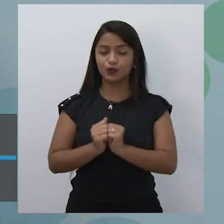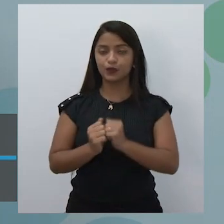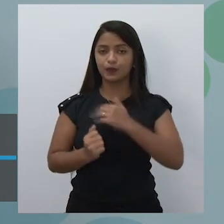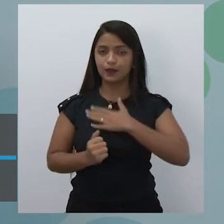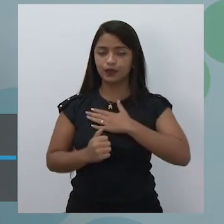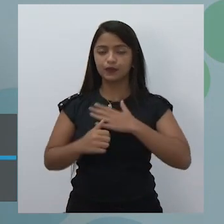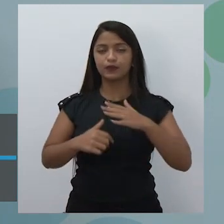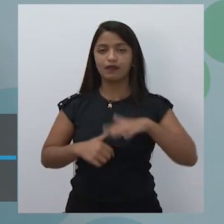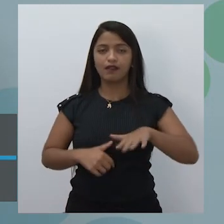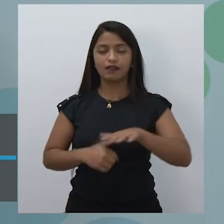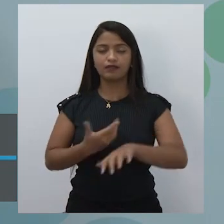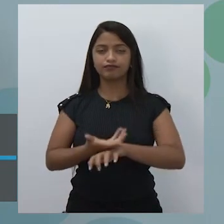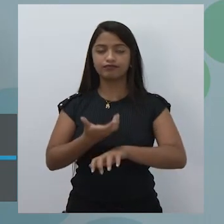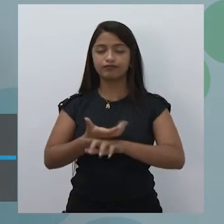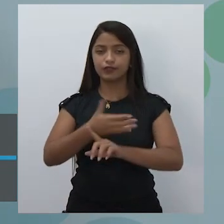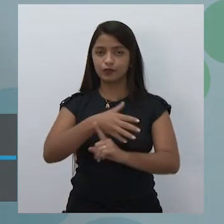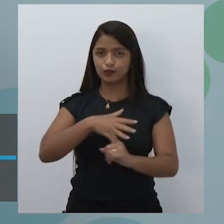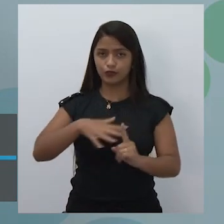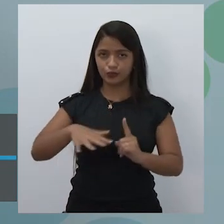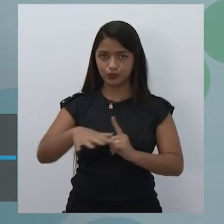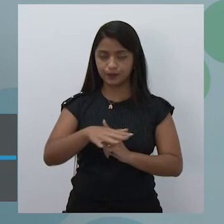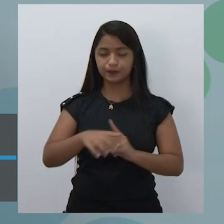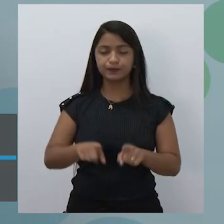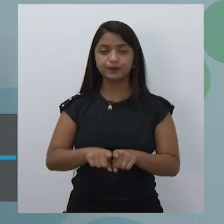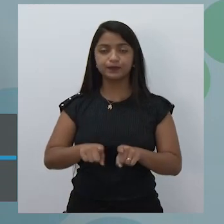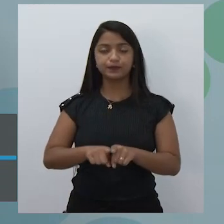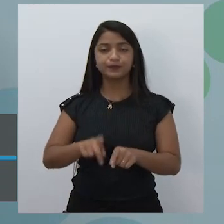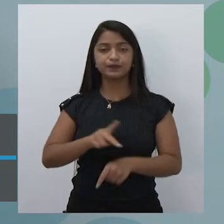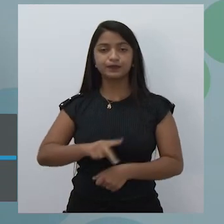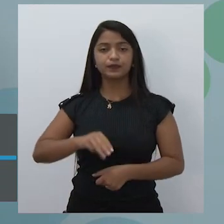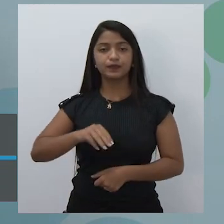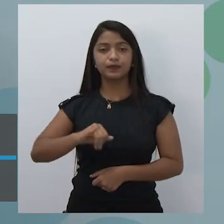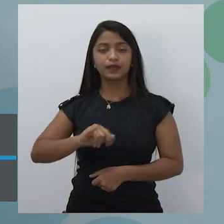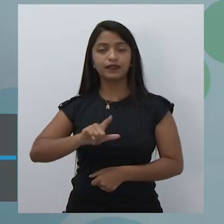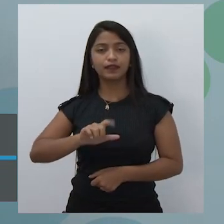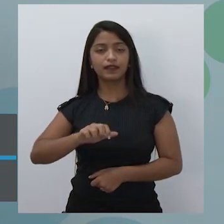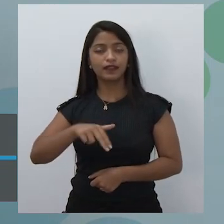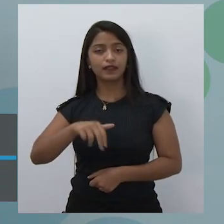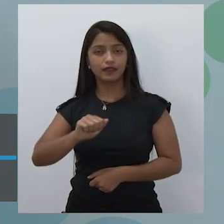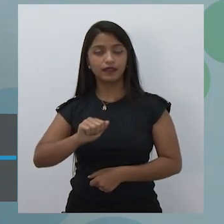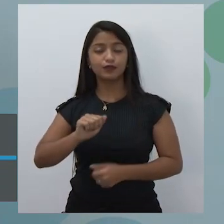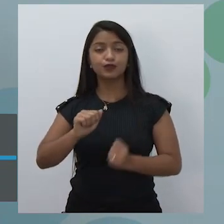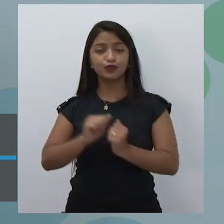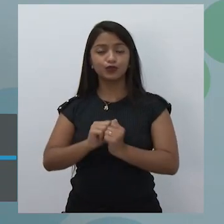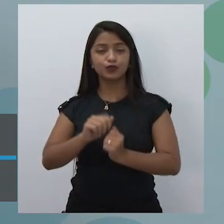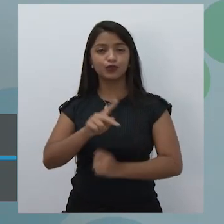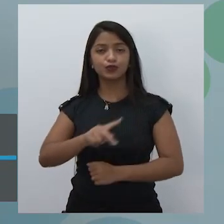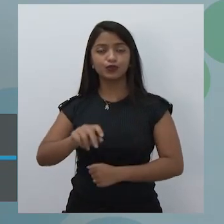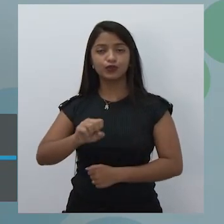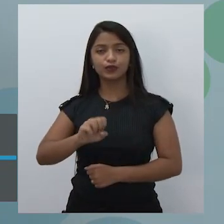e a professora Milena, que acompanha o professor Sérgio em Geografia. Mas há de se